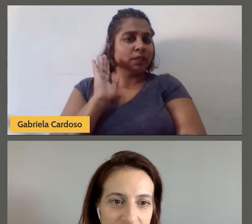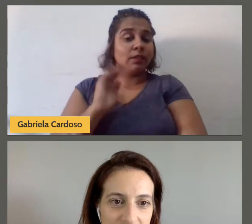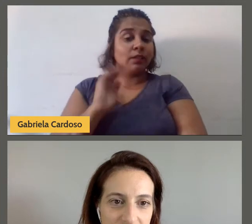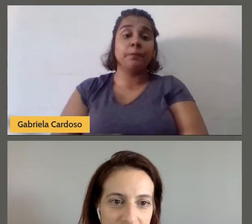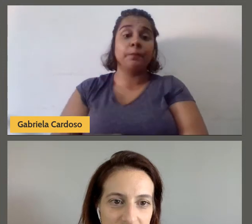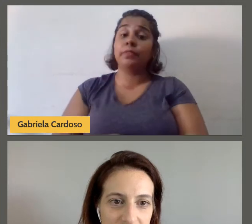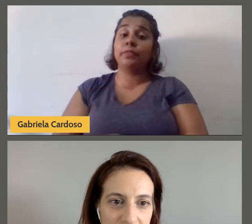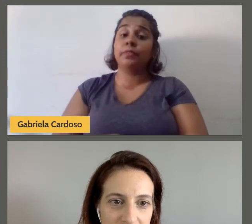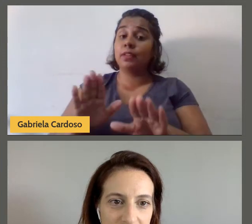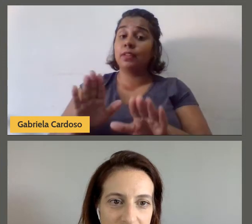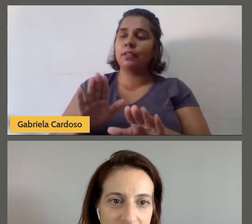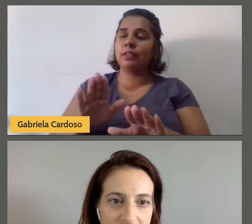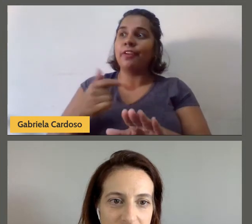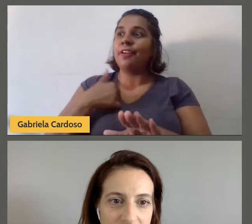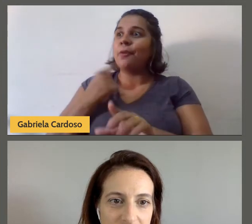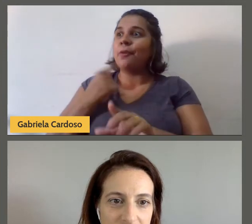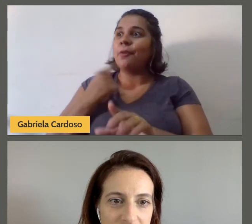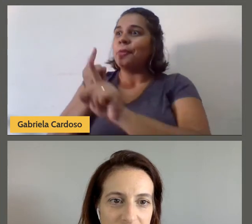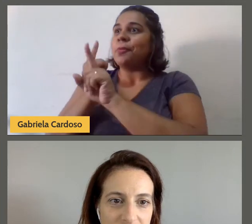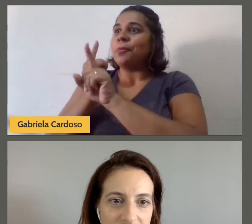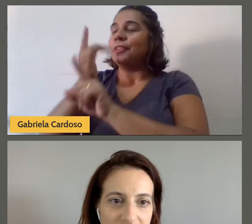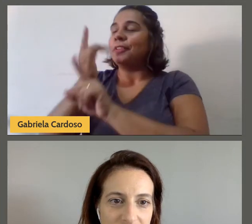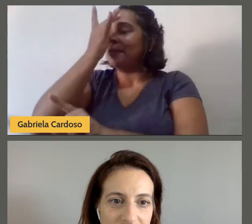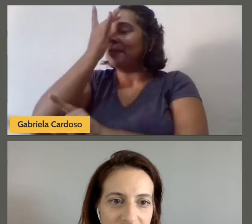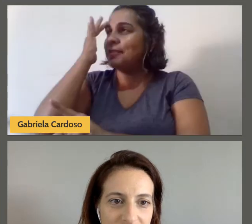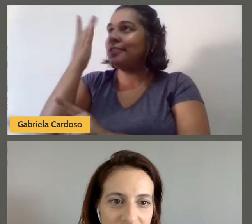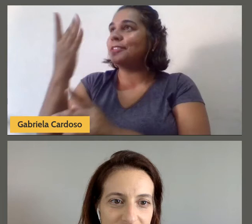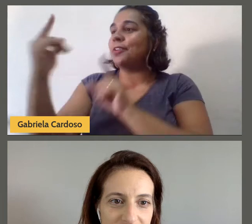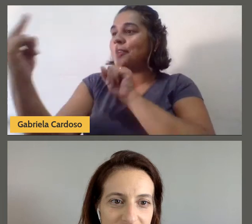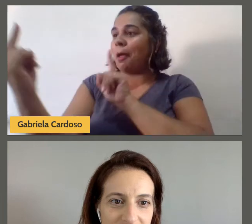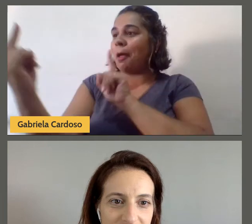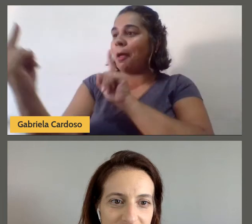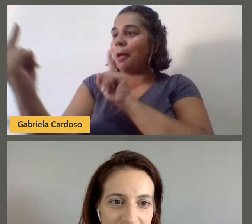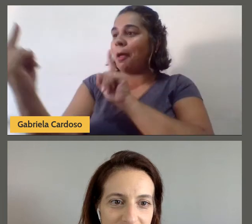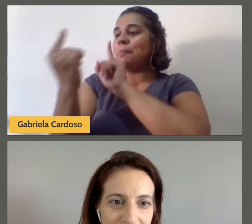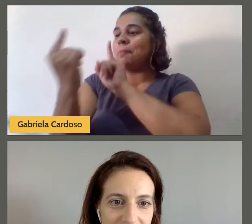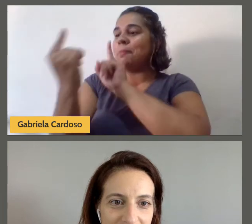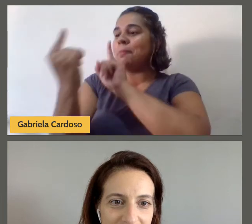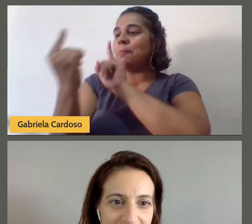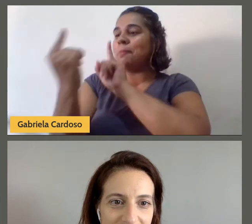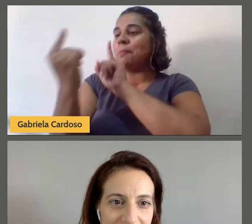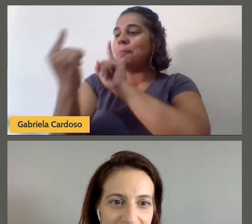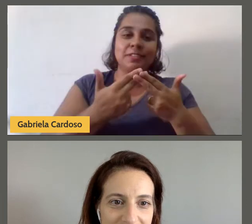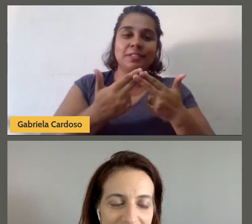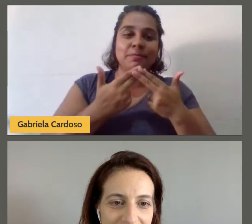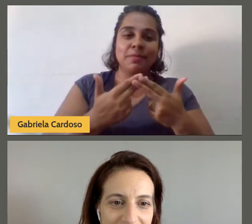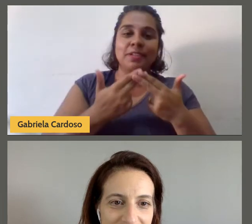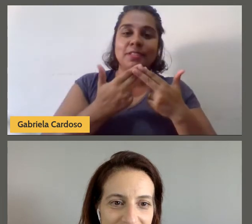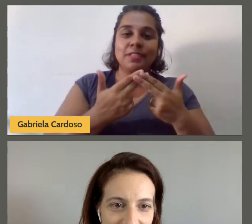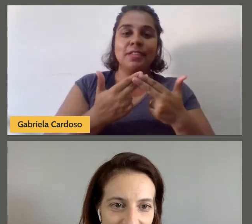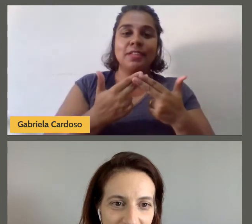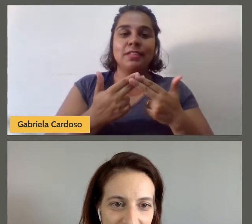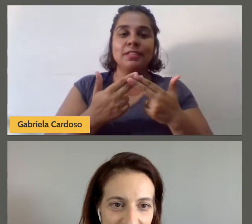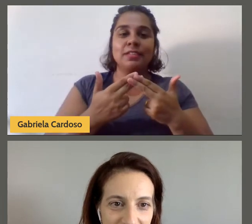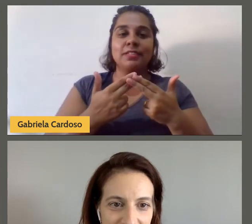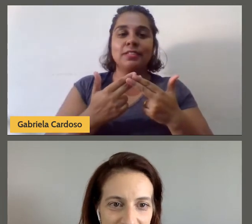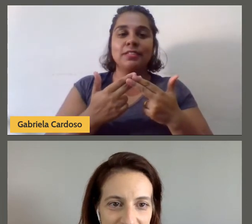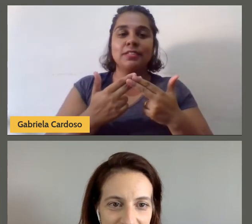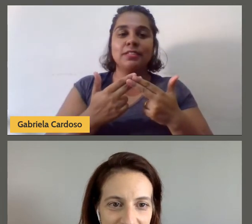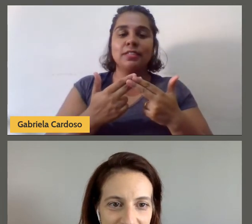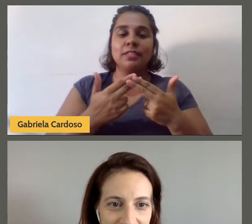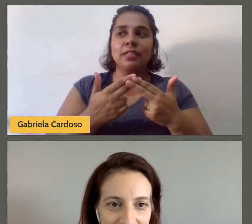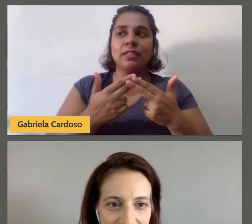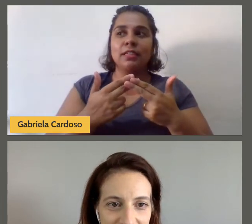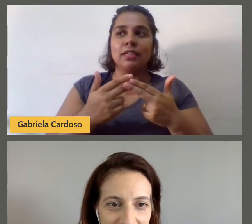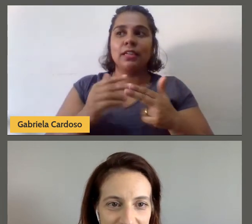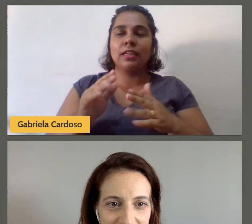uma pessoa que te dava, tipo, 5 minutos de paciência e fazia assim, eu tô te entendendo, não, sabe? Pode falar mais devagar, eu tô te